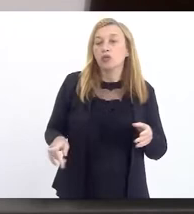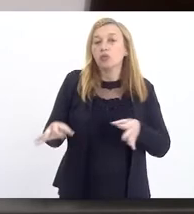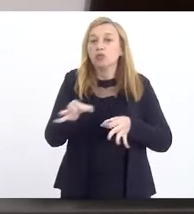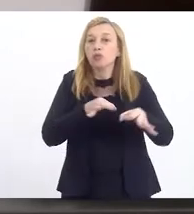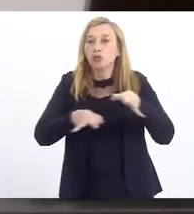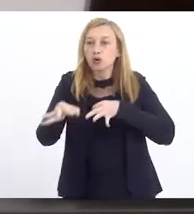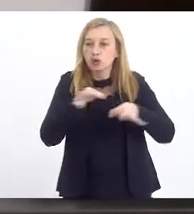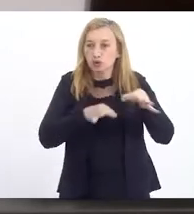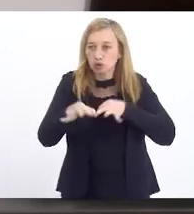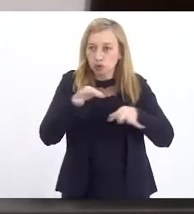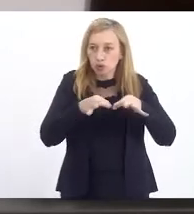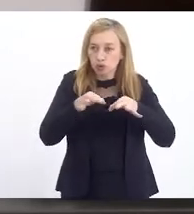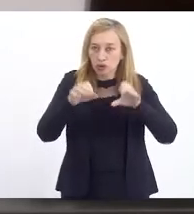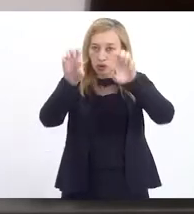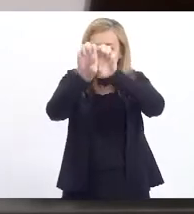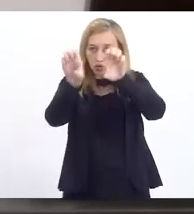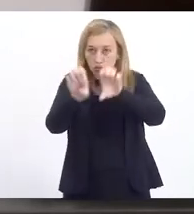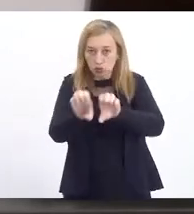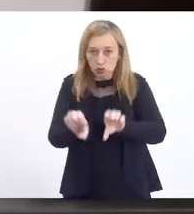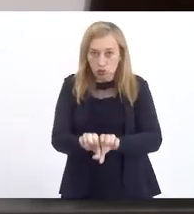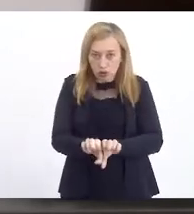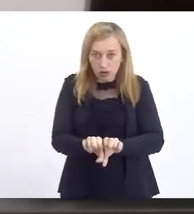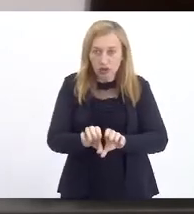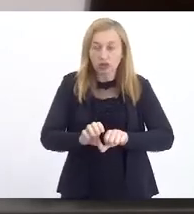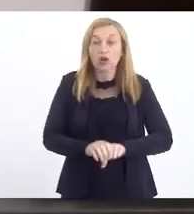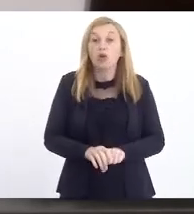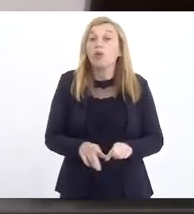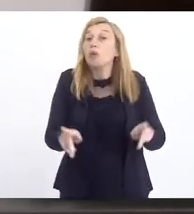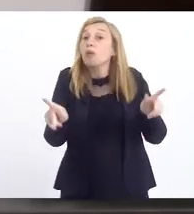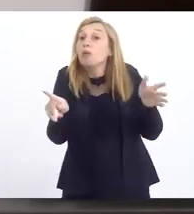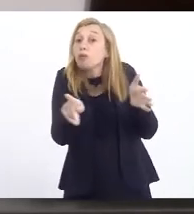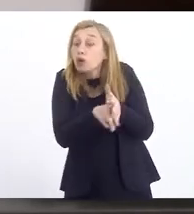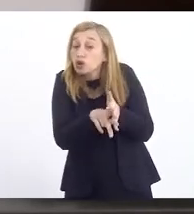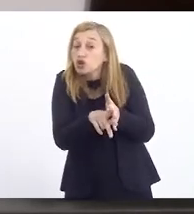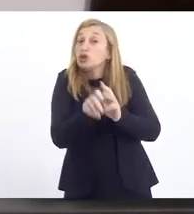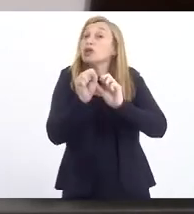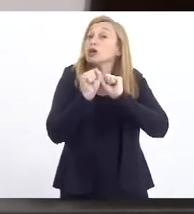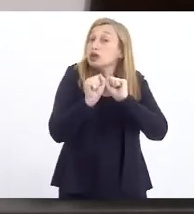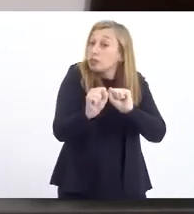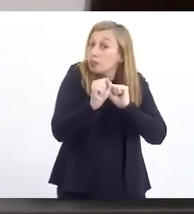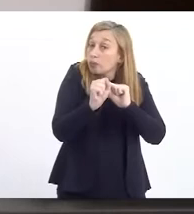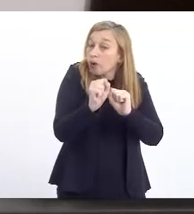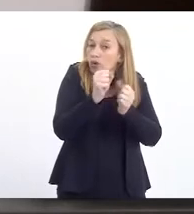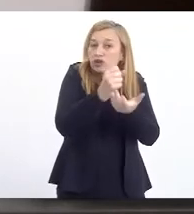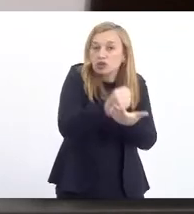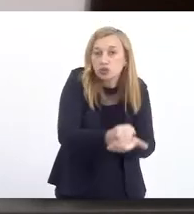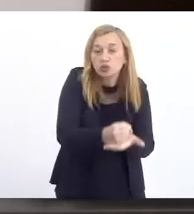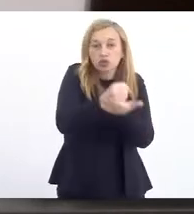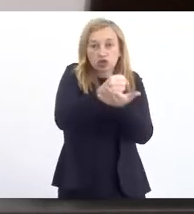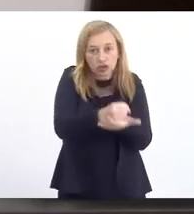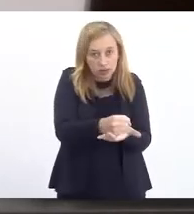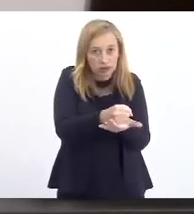projetos estruturantes, projetos que possam sustentar,